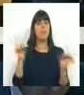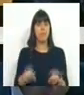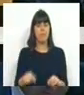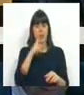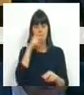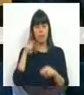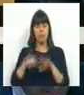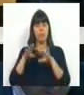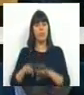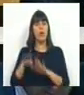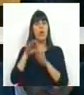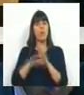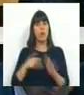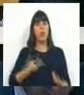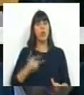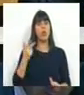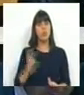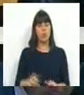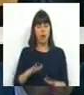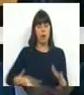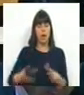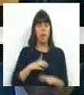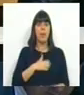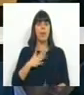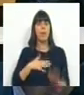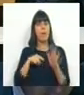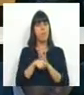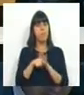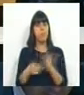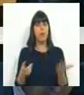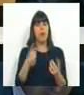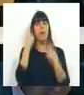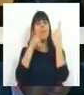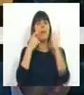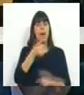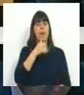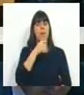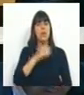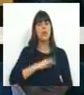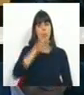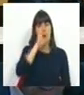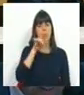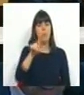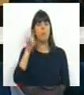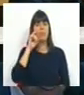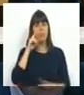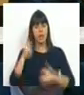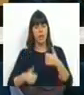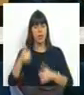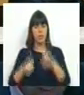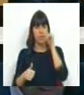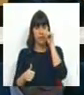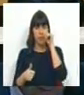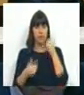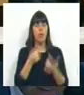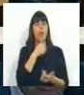vez, suspendeu os programas doutorais em ambiente empresarial. Como pensa então o Sr. Ministro garantir a